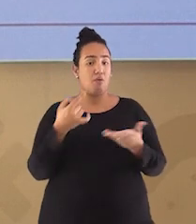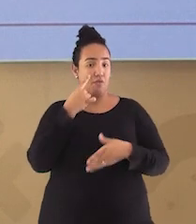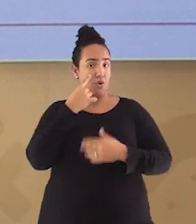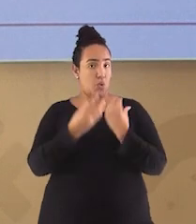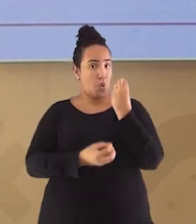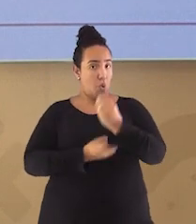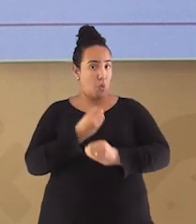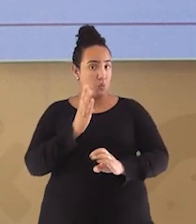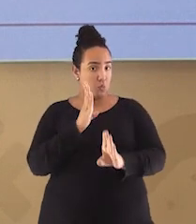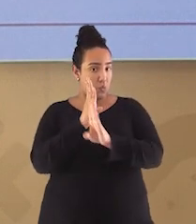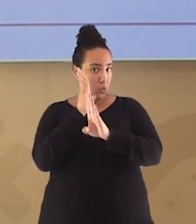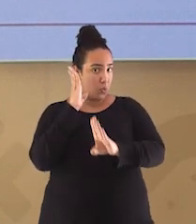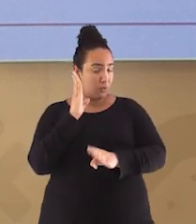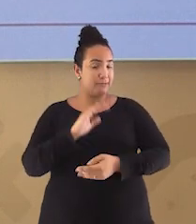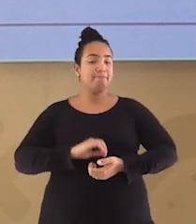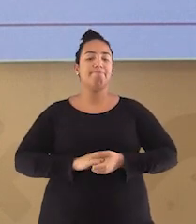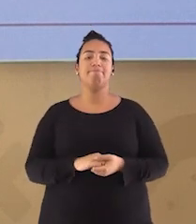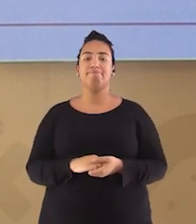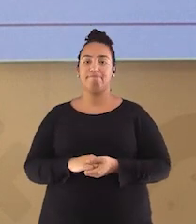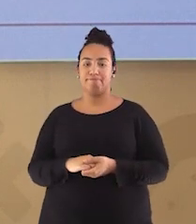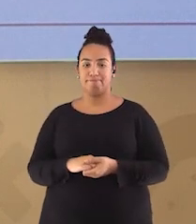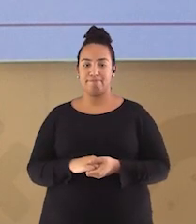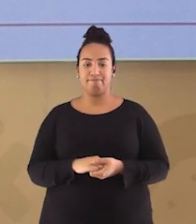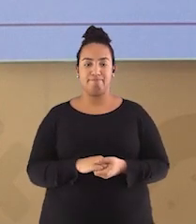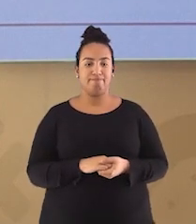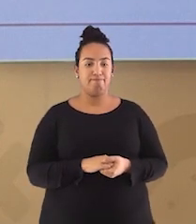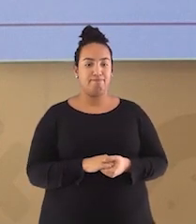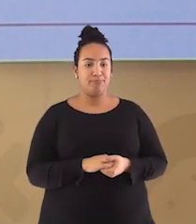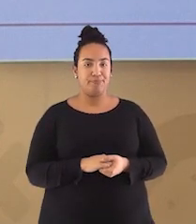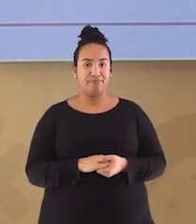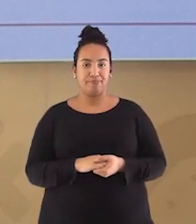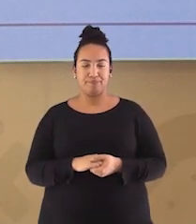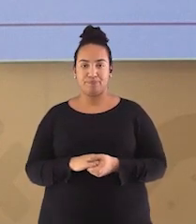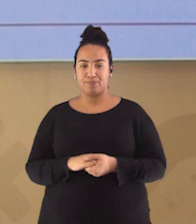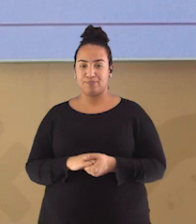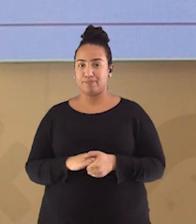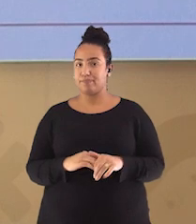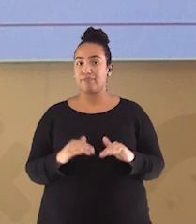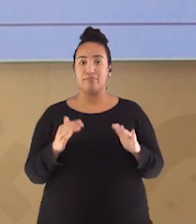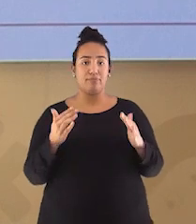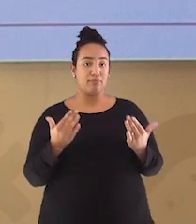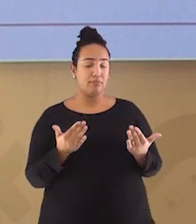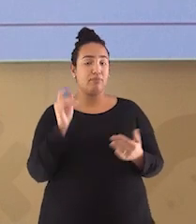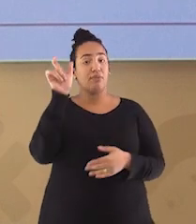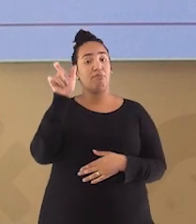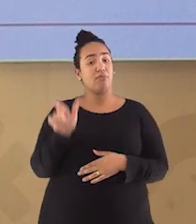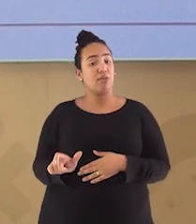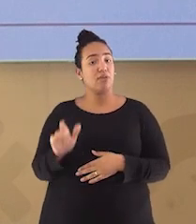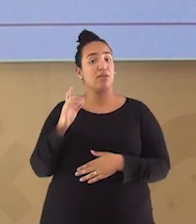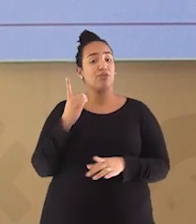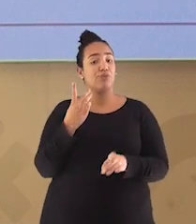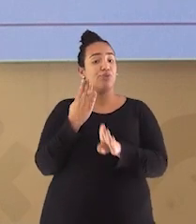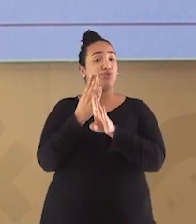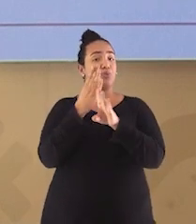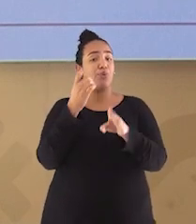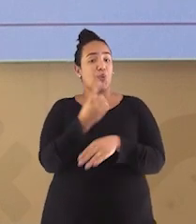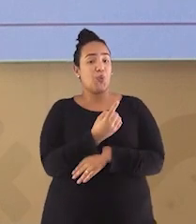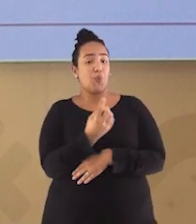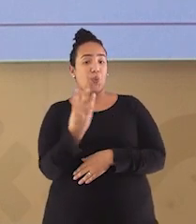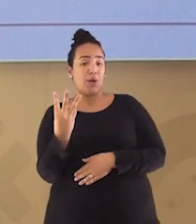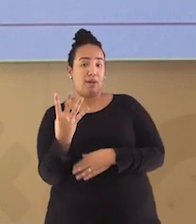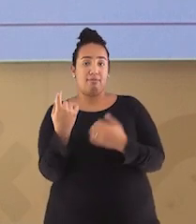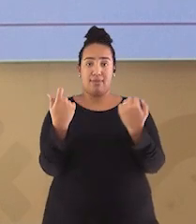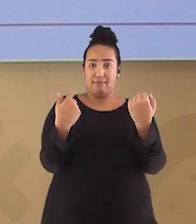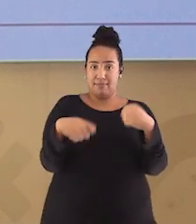descobrir bom para Paulo descobrir quantos metros de cerca ele irá